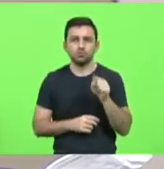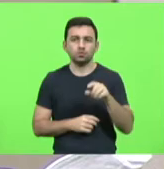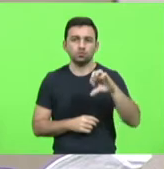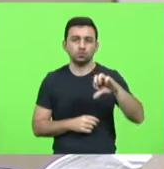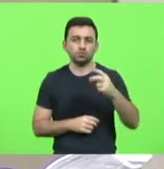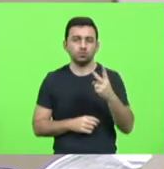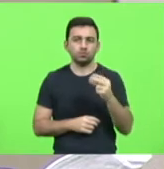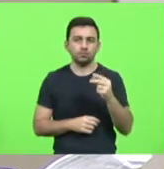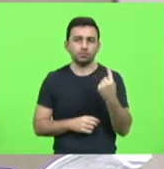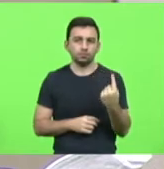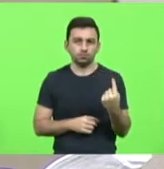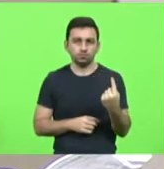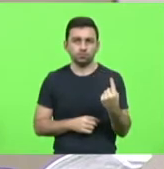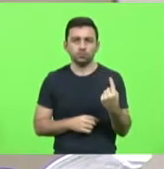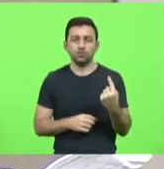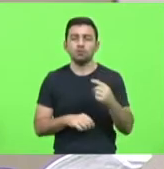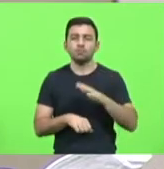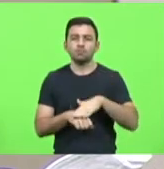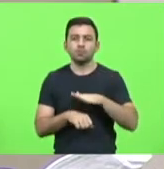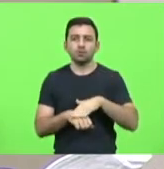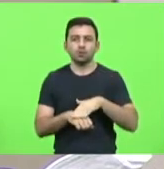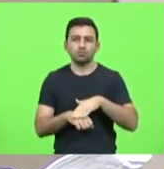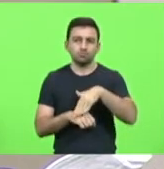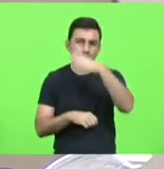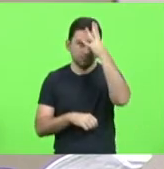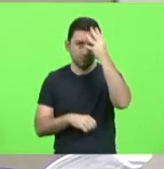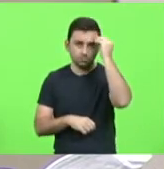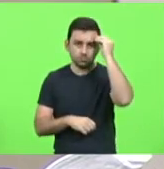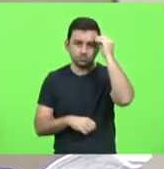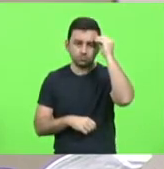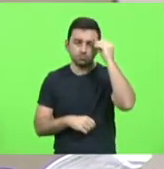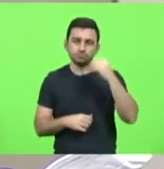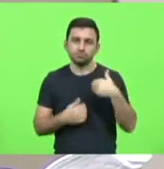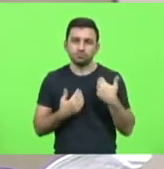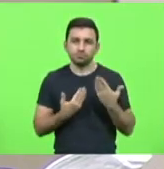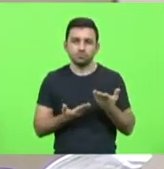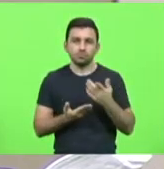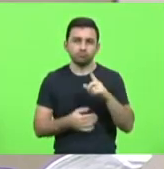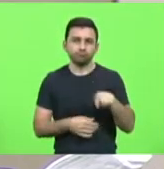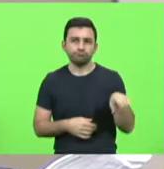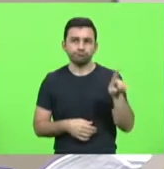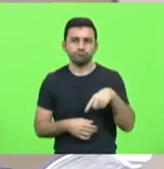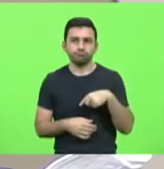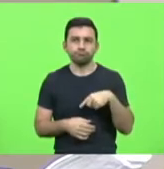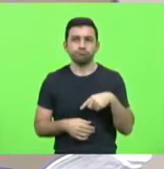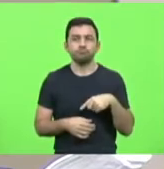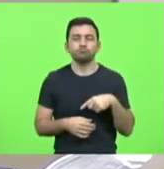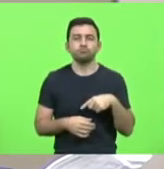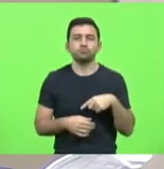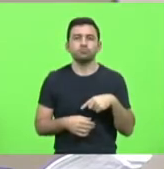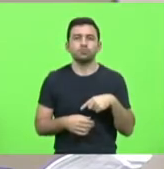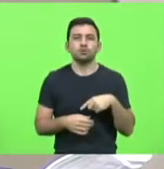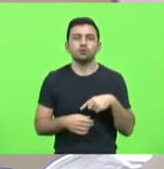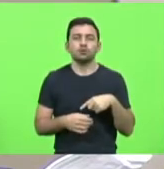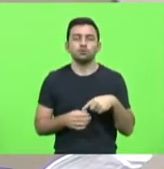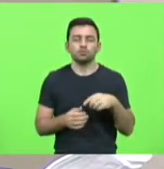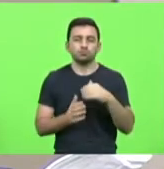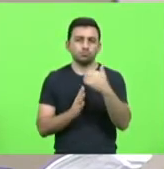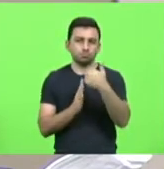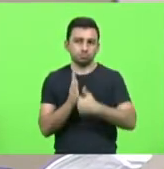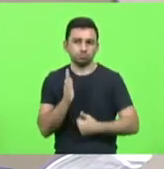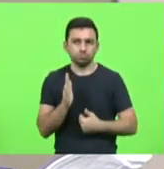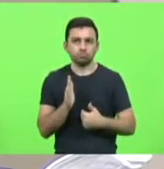113.9/2021. Autor, deputada Luciane Carminati, veda a retenção de descontos no pagamento de